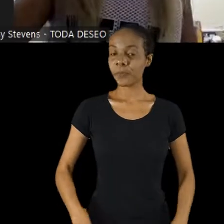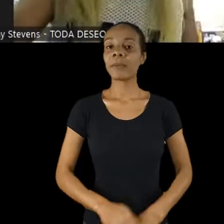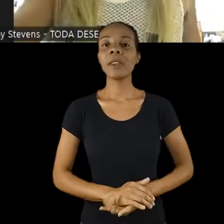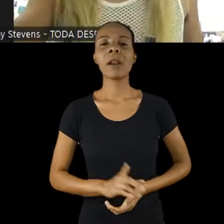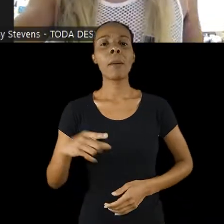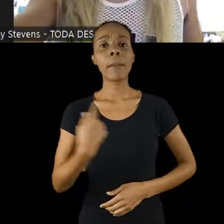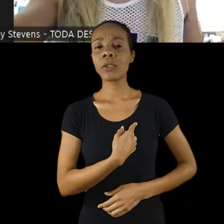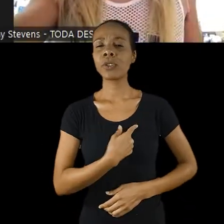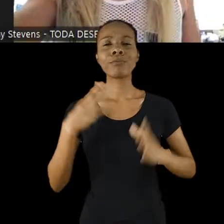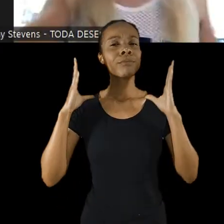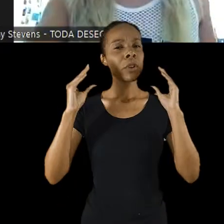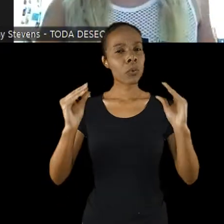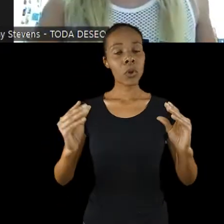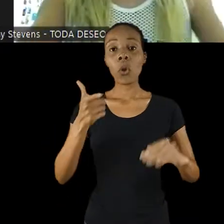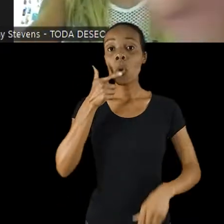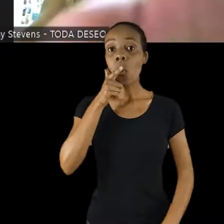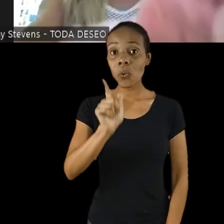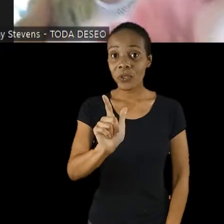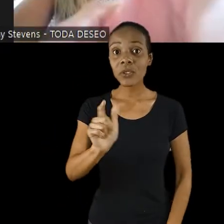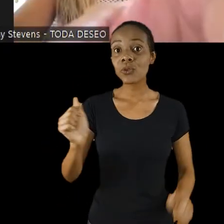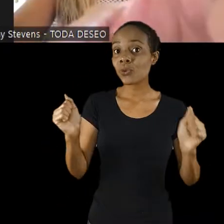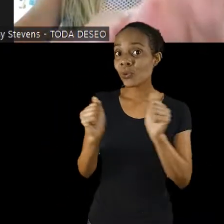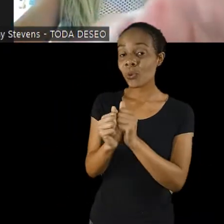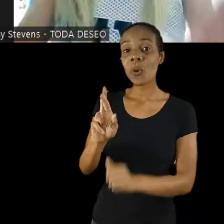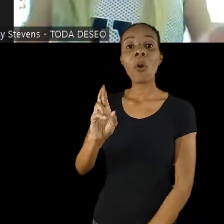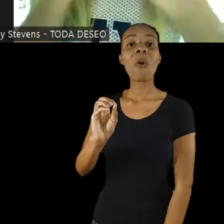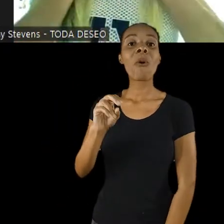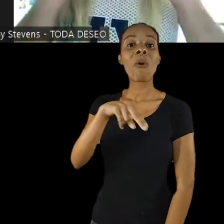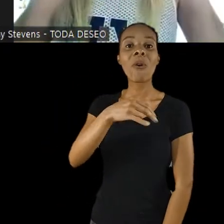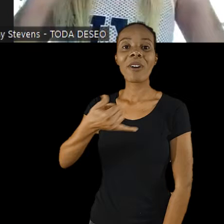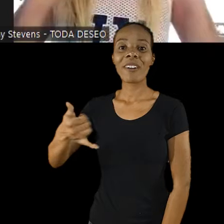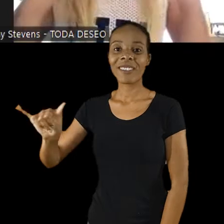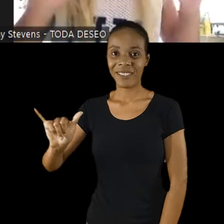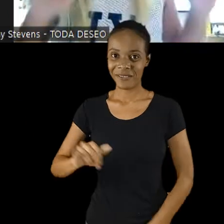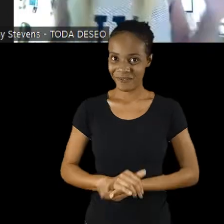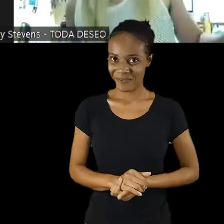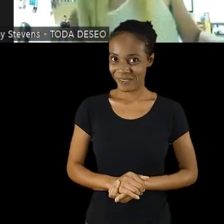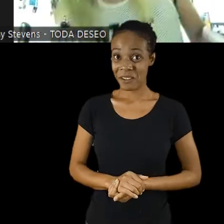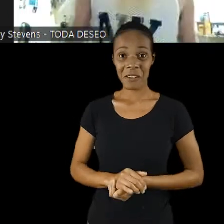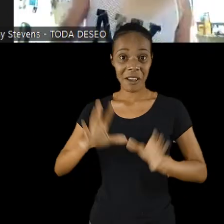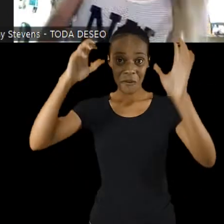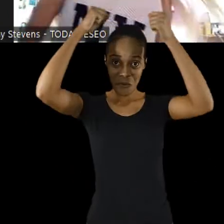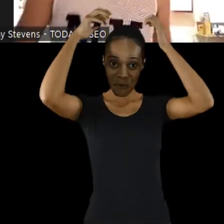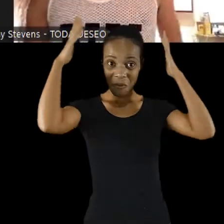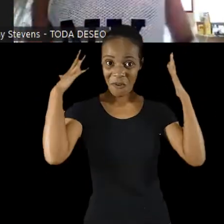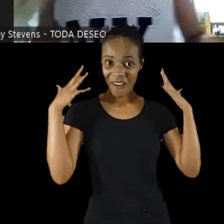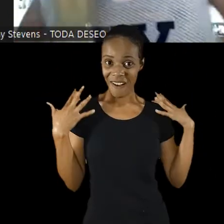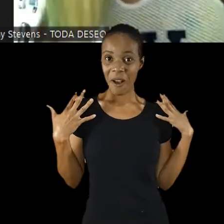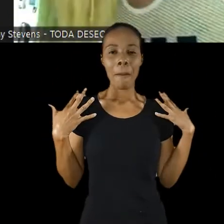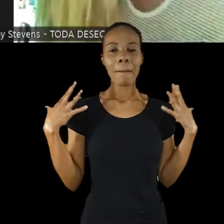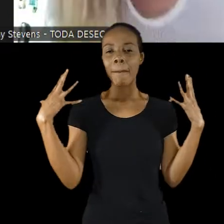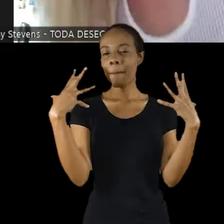agora tranquila e possa fazer esse merda juntas com a nossa prima Rony, que tá aí com essa peruca maravilhosa, com essa